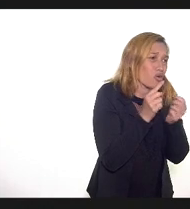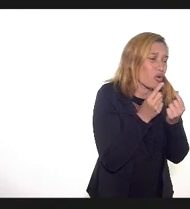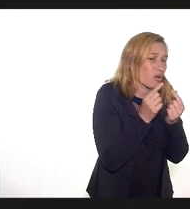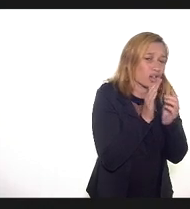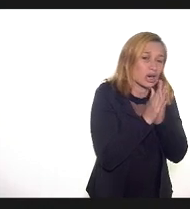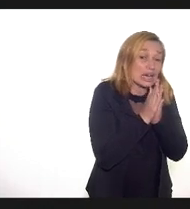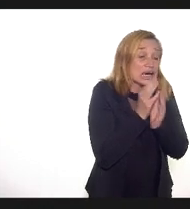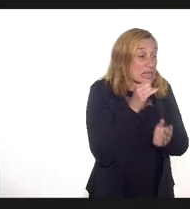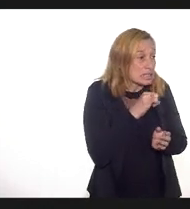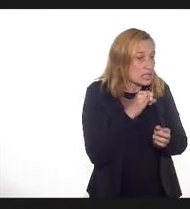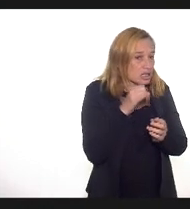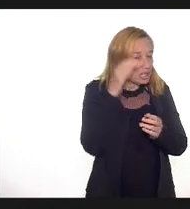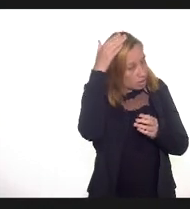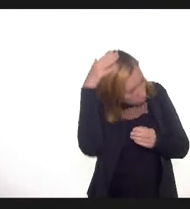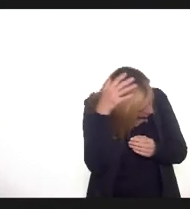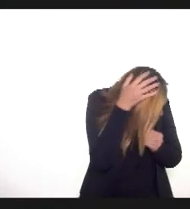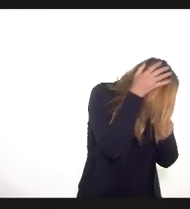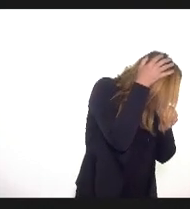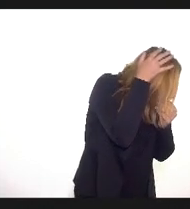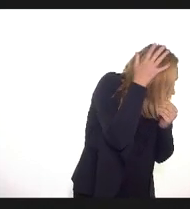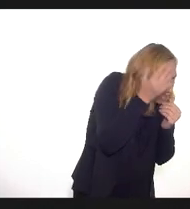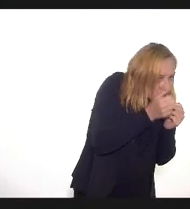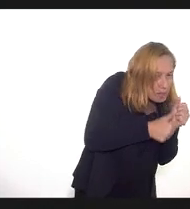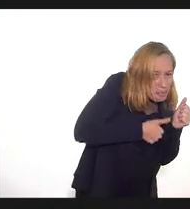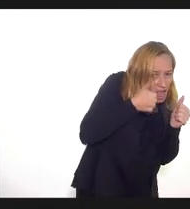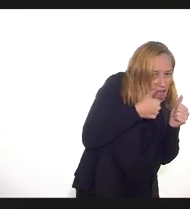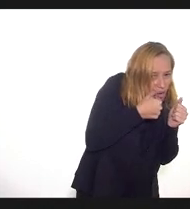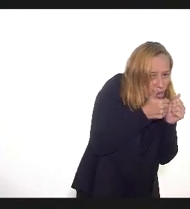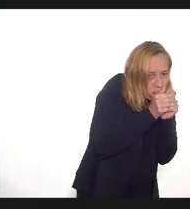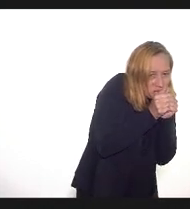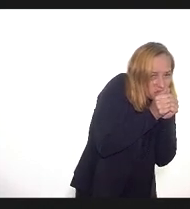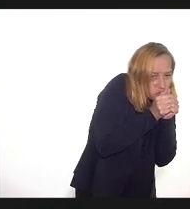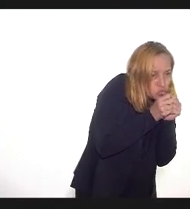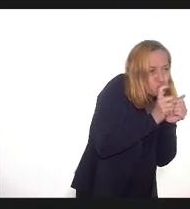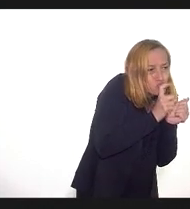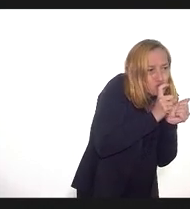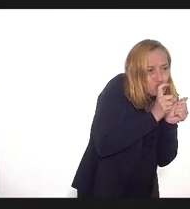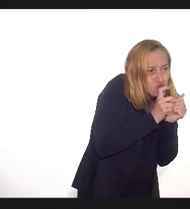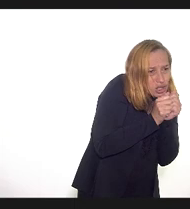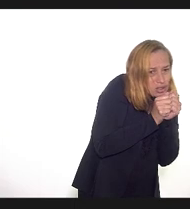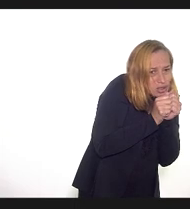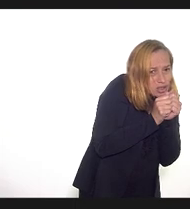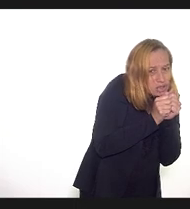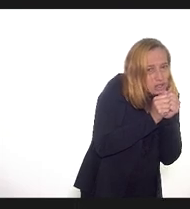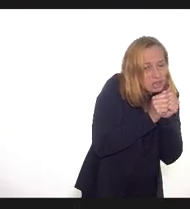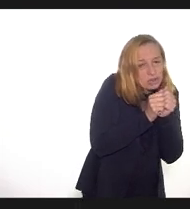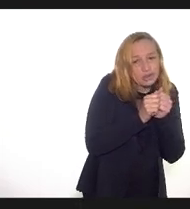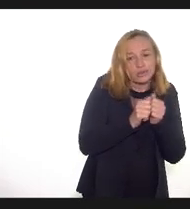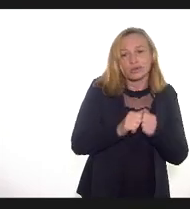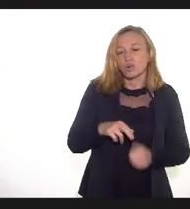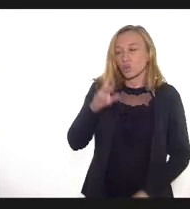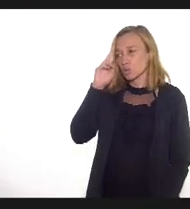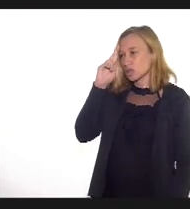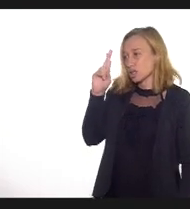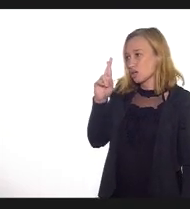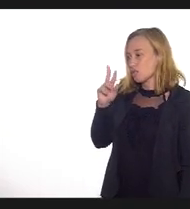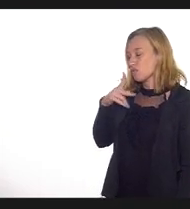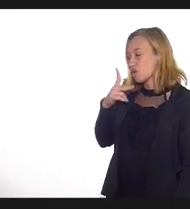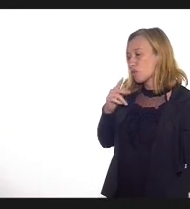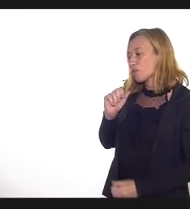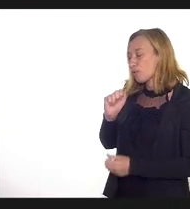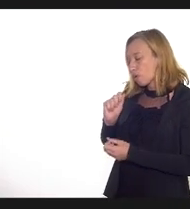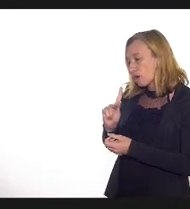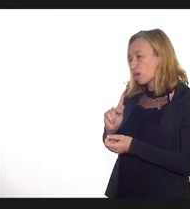minha cabeça estiver dentro da tenda, já será suficiente para me abrigar do frio. O Sheik Árabe, então, permite que isso